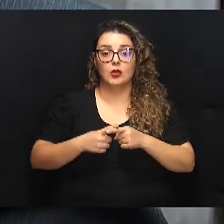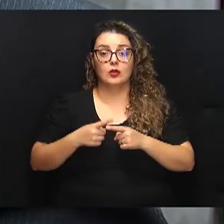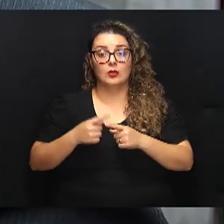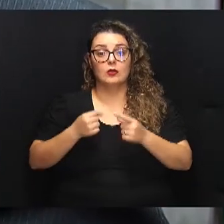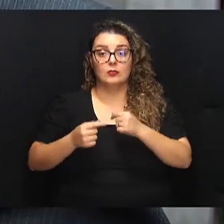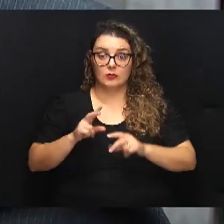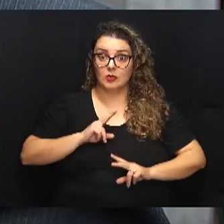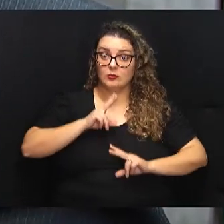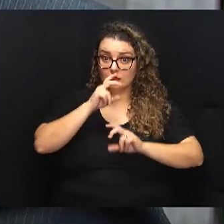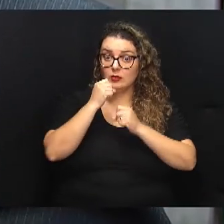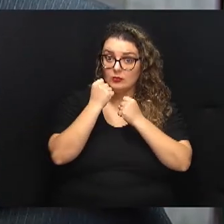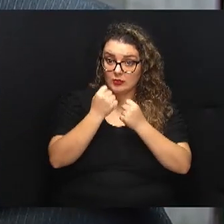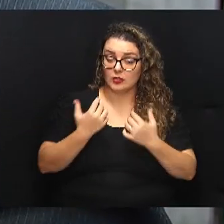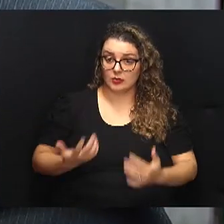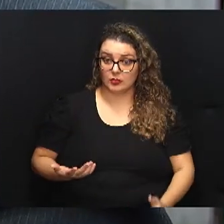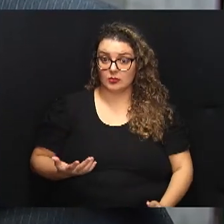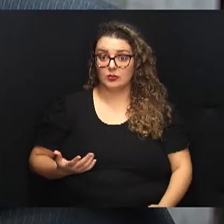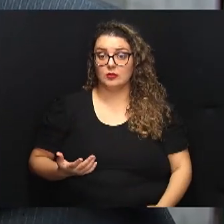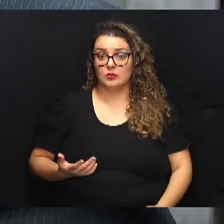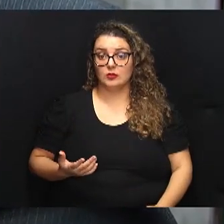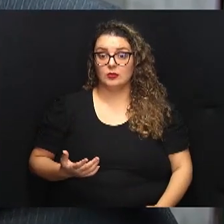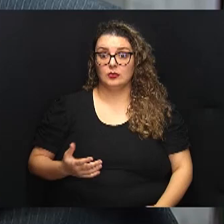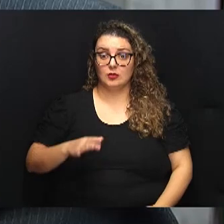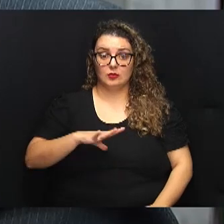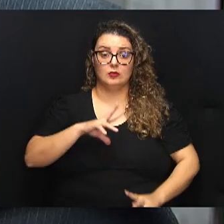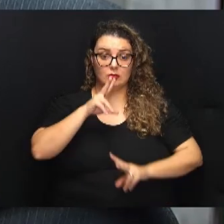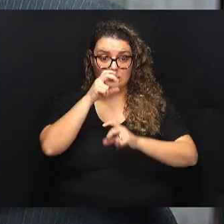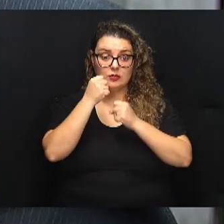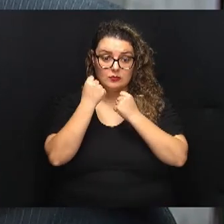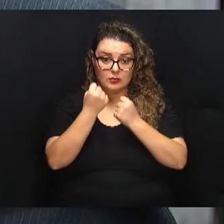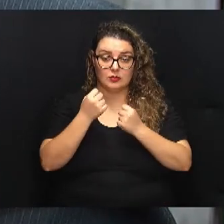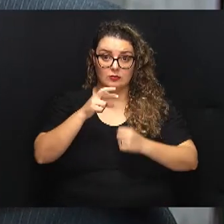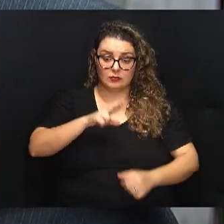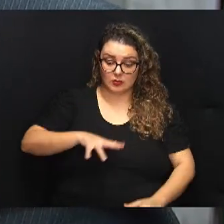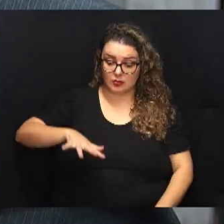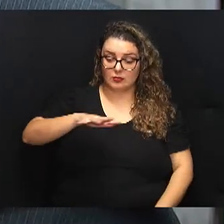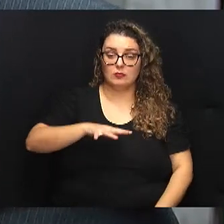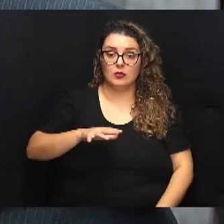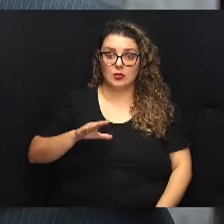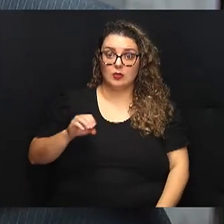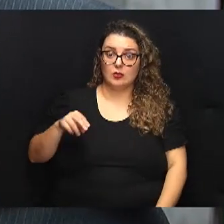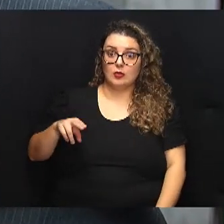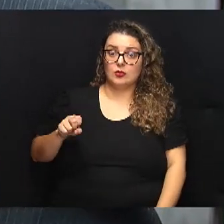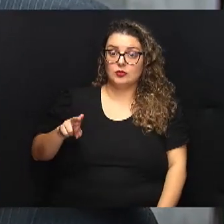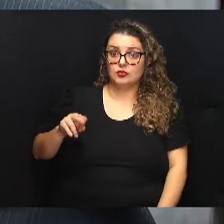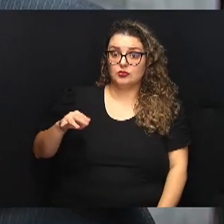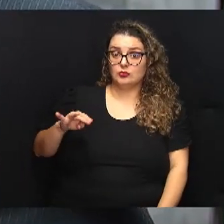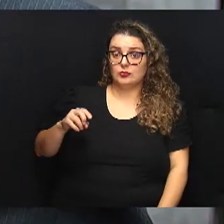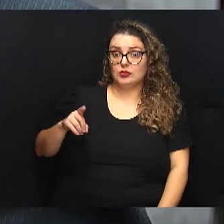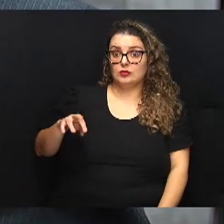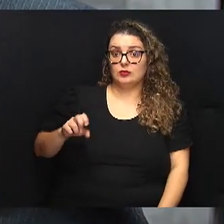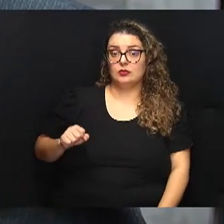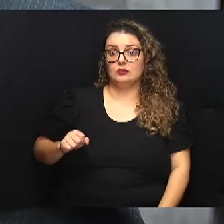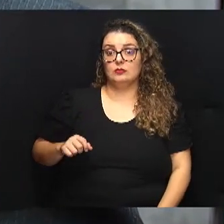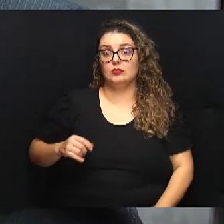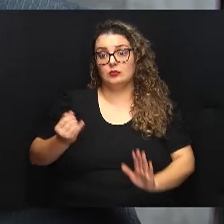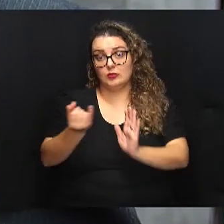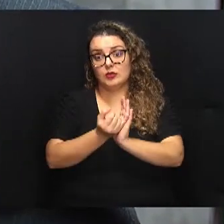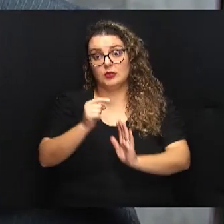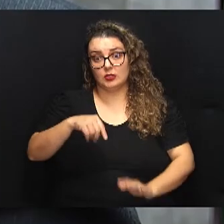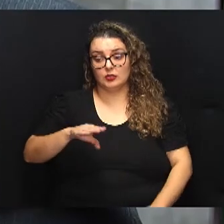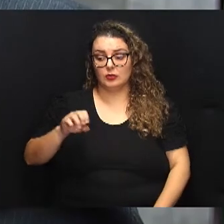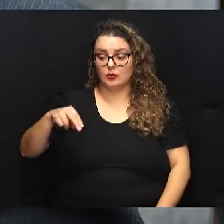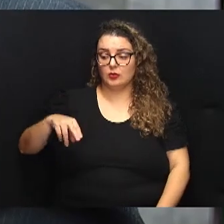muito forte, o serviço aqui é muito forte, é uma região muito consumidora, o imposto agora vai ser no consumo. Campinas é um público